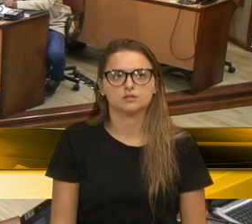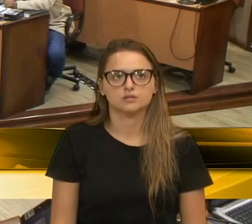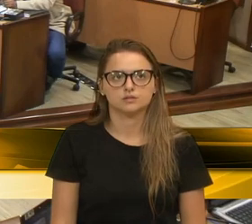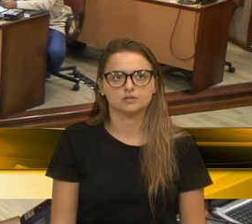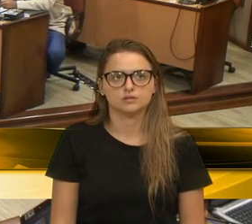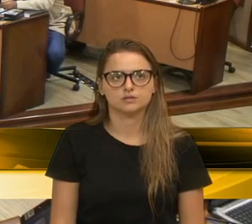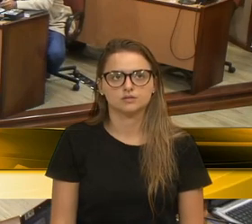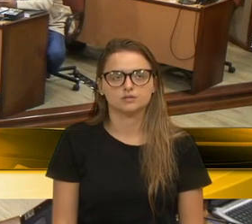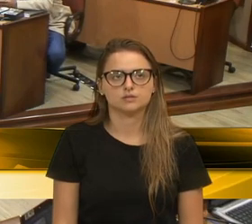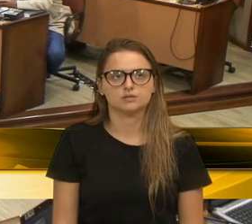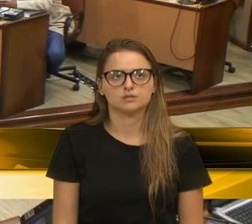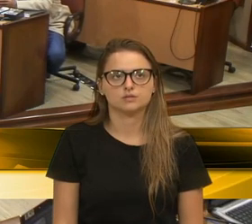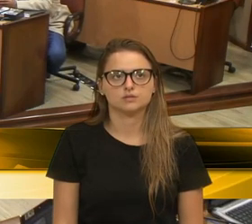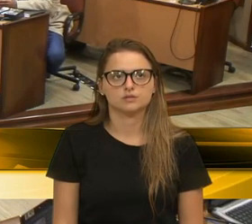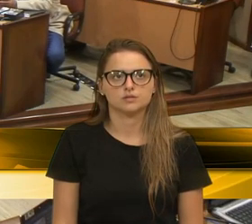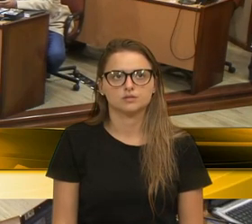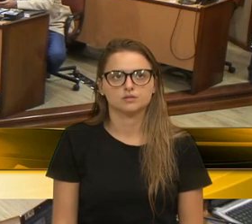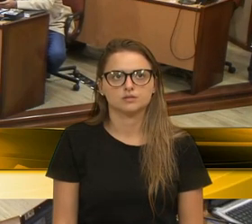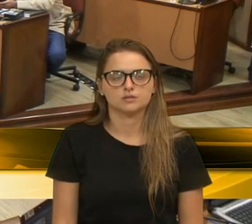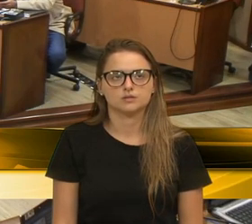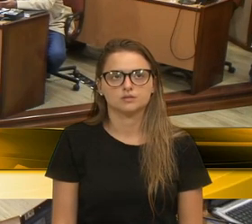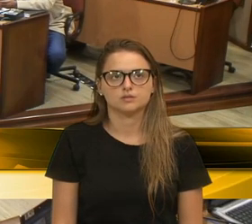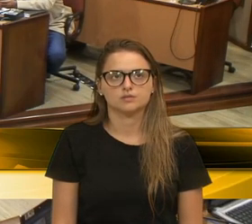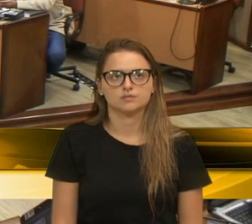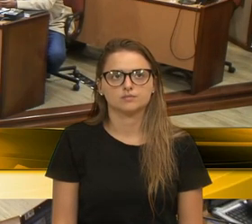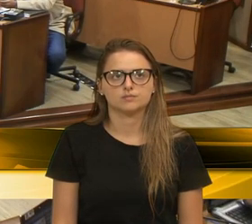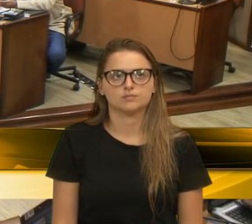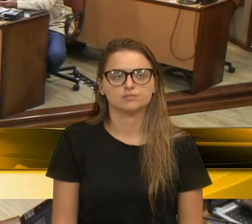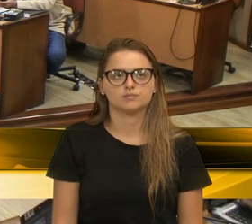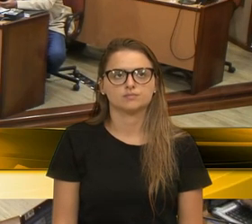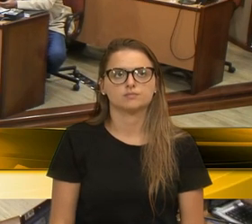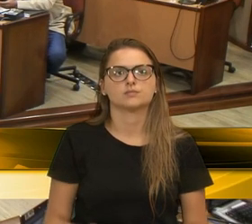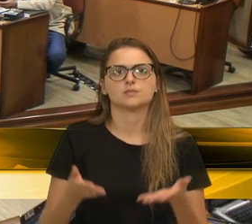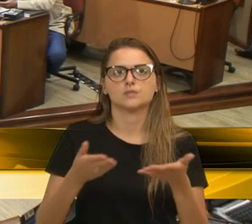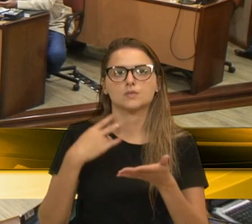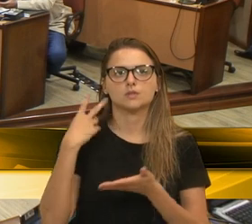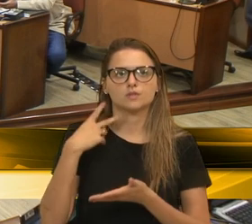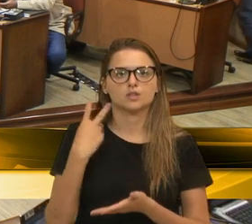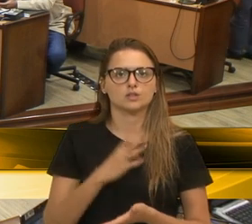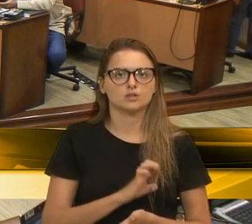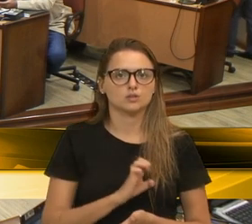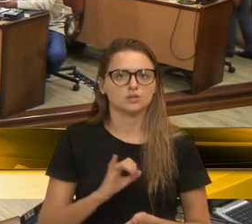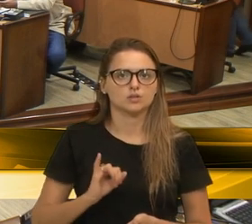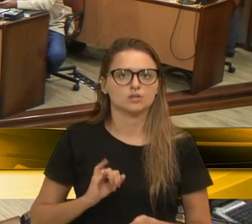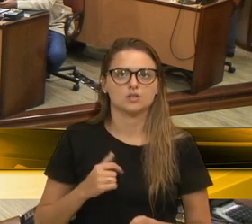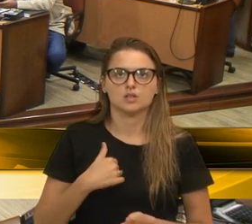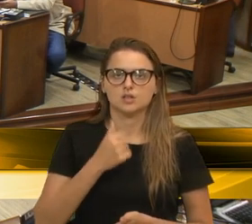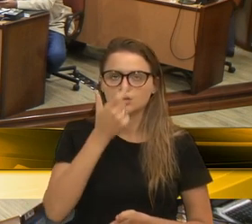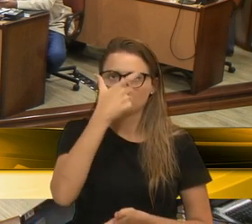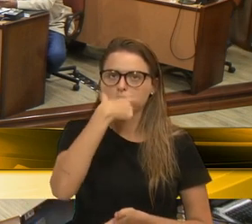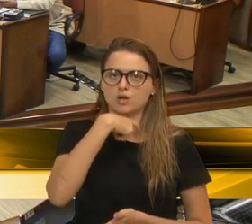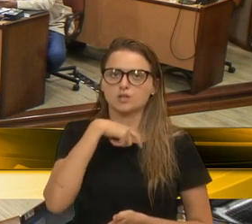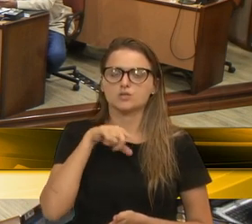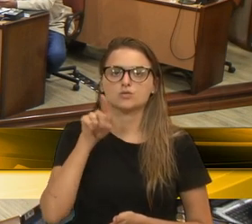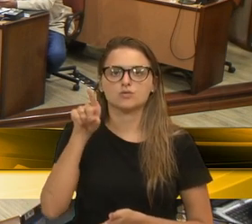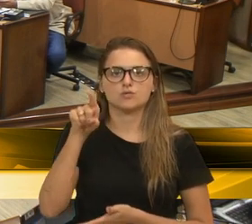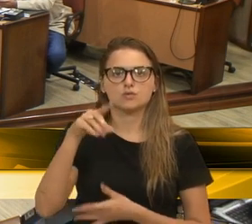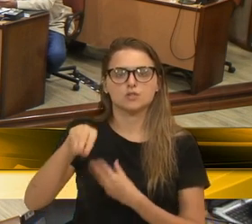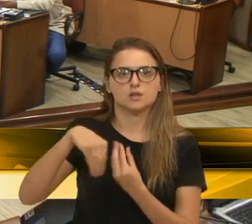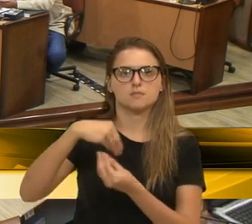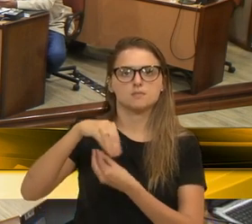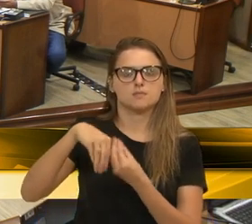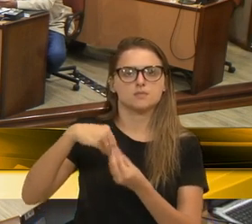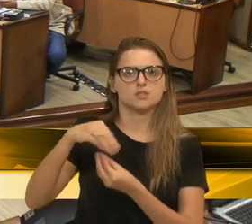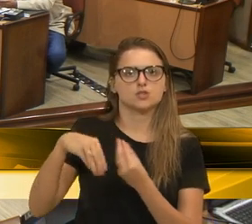Sim, já lhe concedo, vereadora de Carlos, eu acho que Vossa Excelência misturou alhos